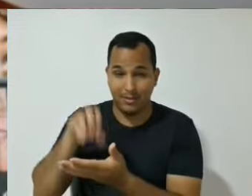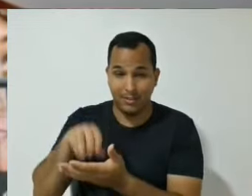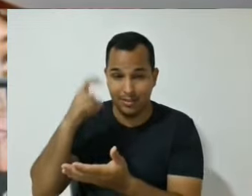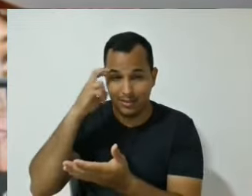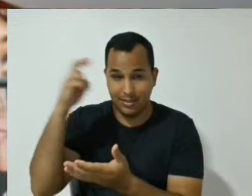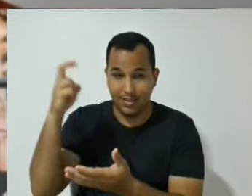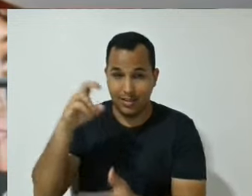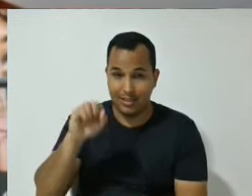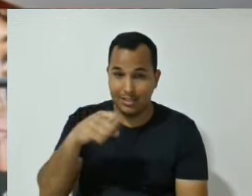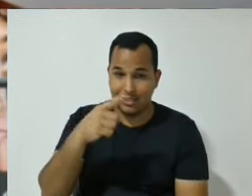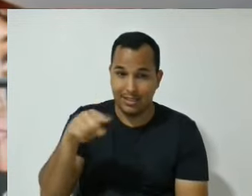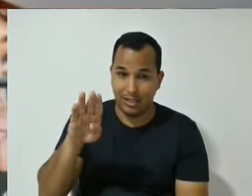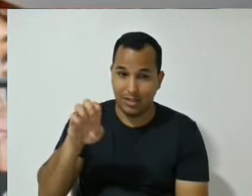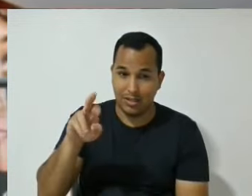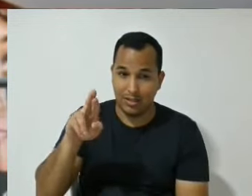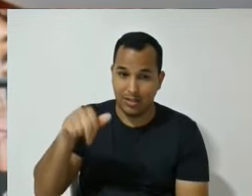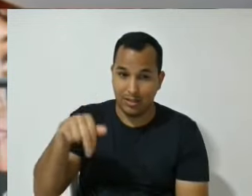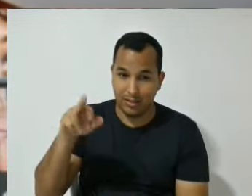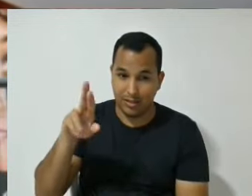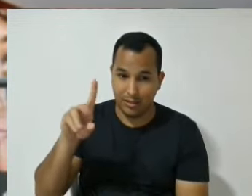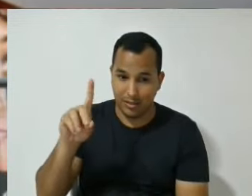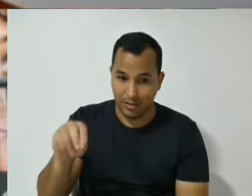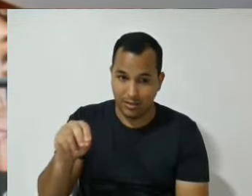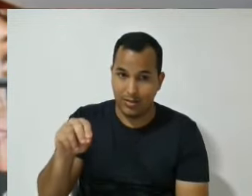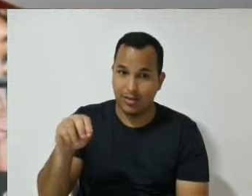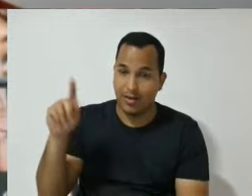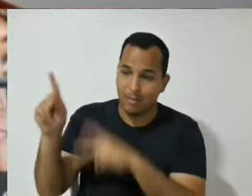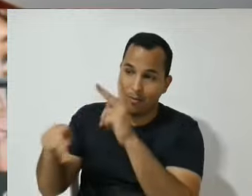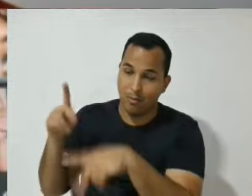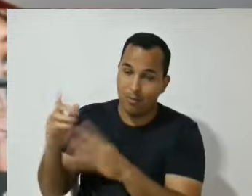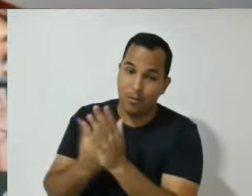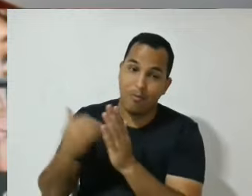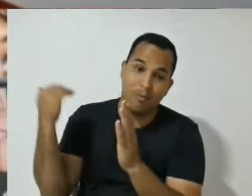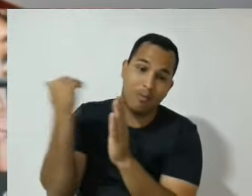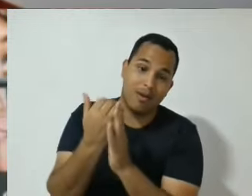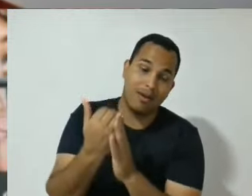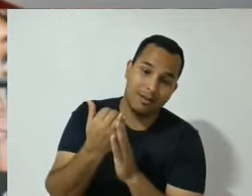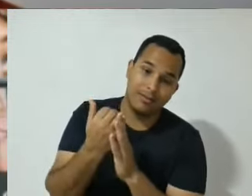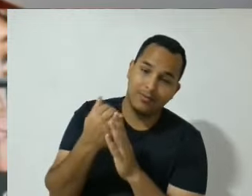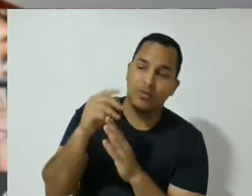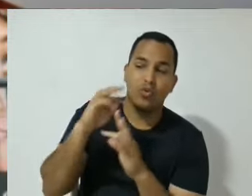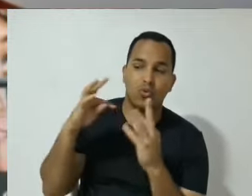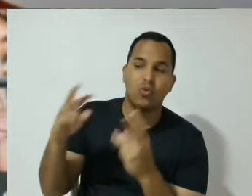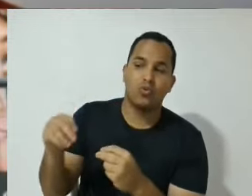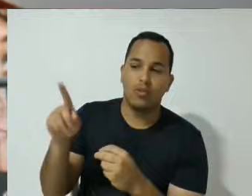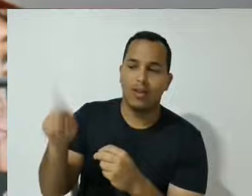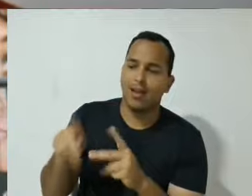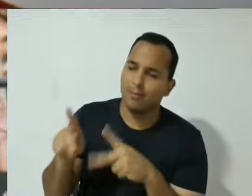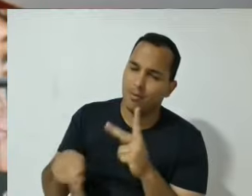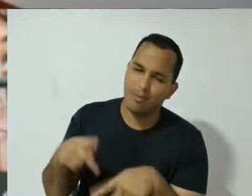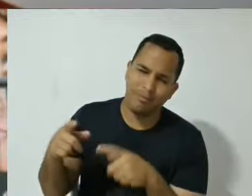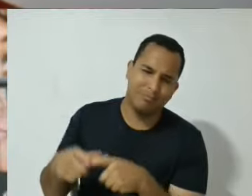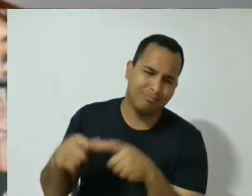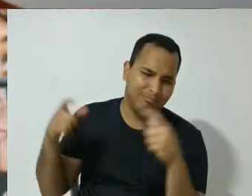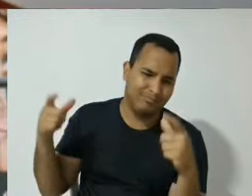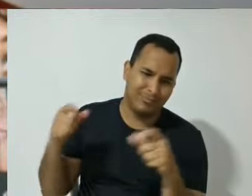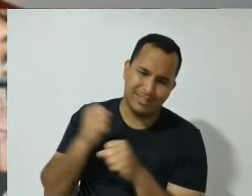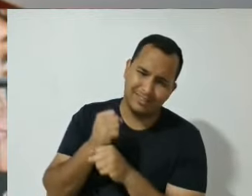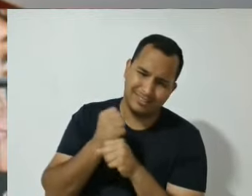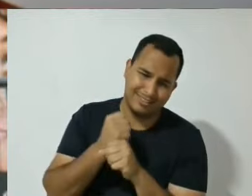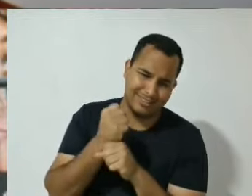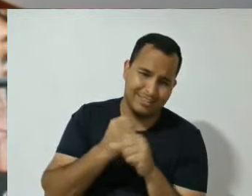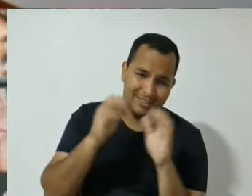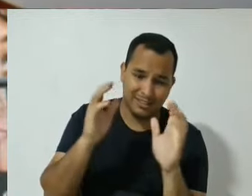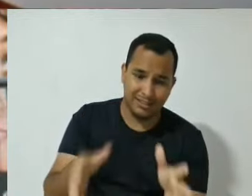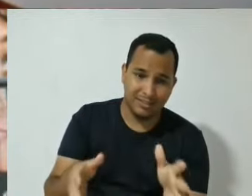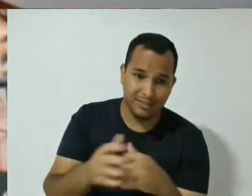tem, para além do público das crianças, né, que sempre foi o nosso maior público em todos esses anos, né?